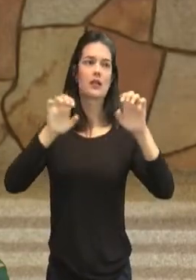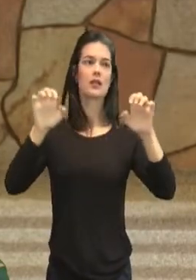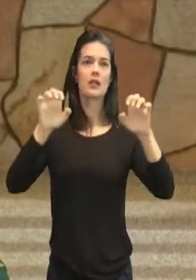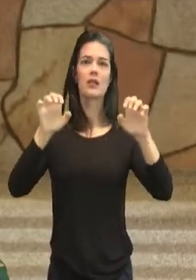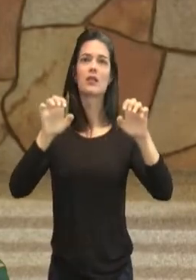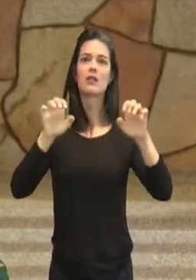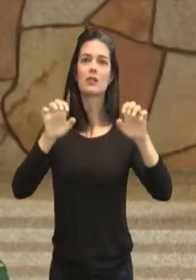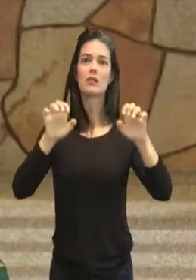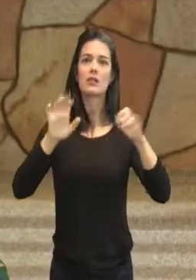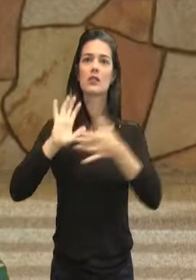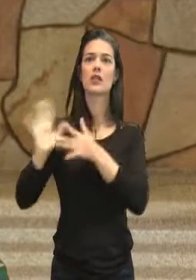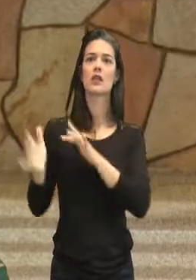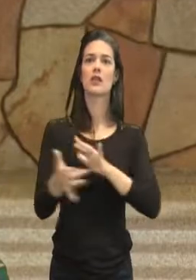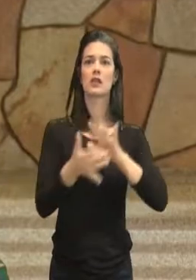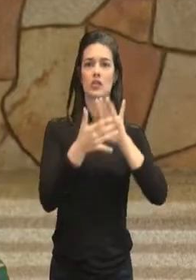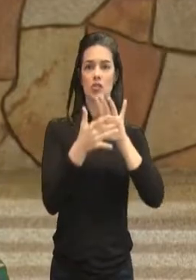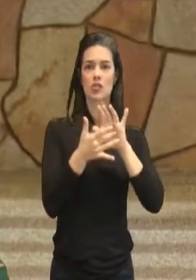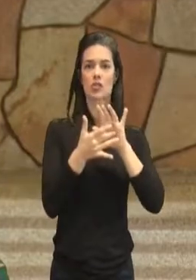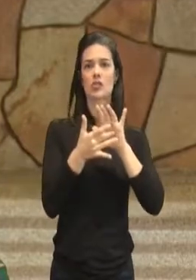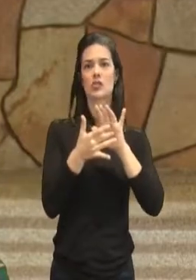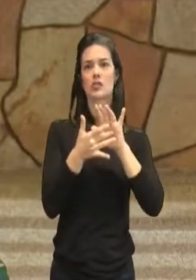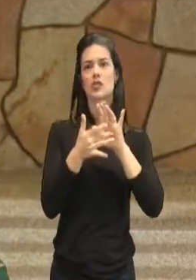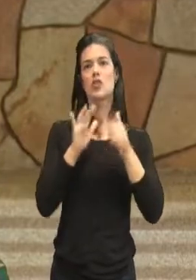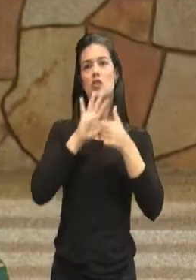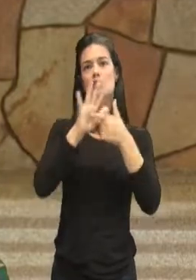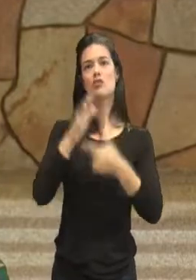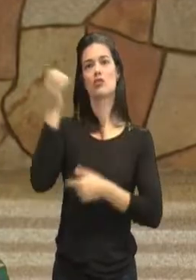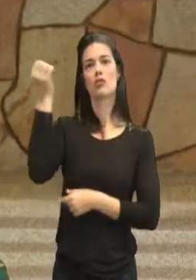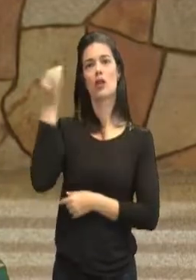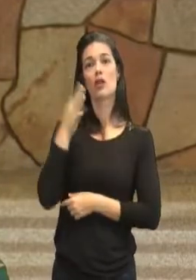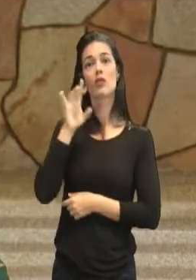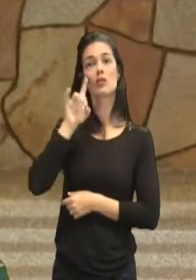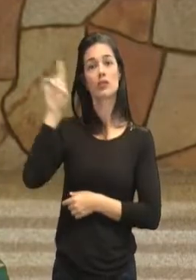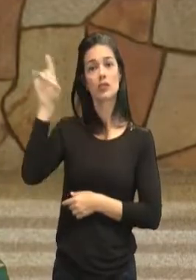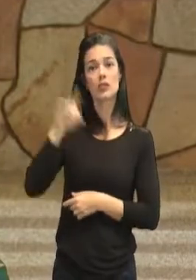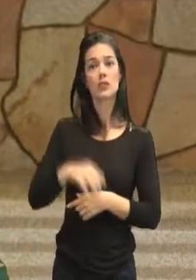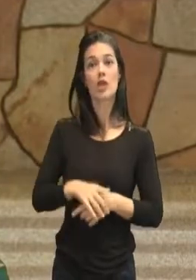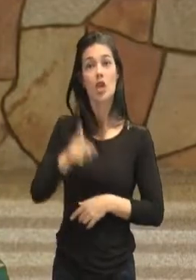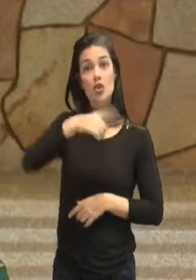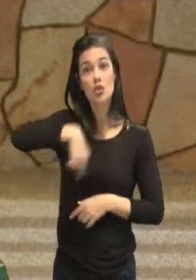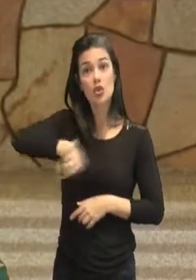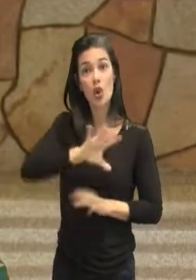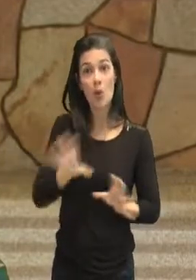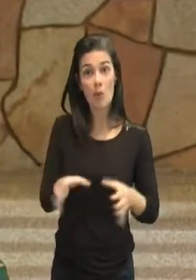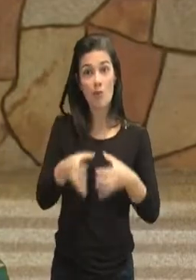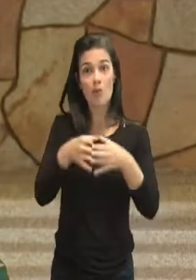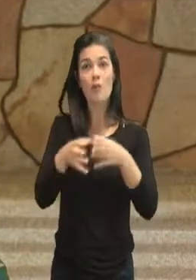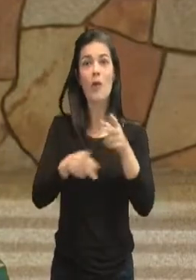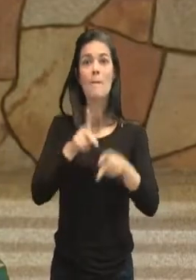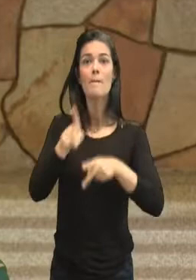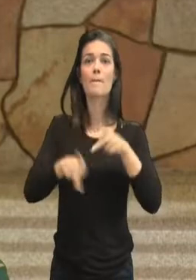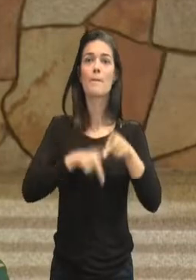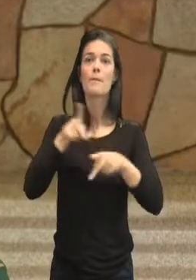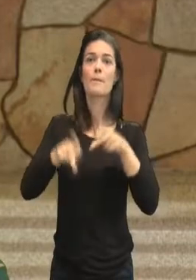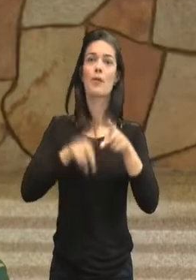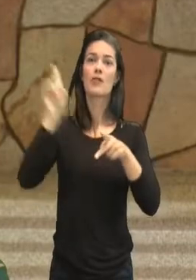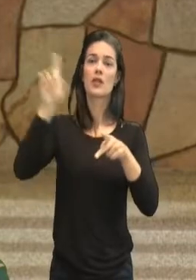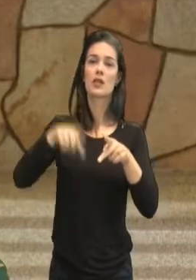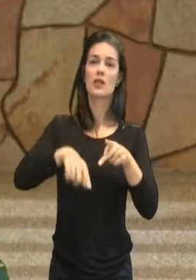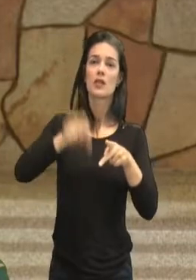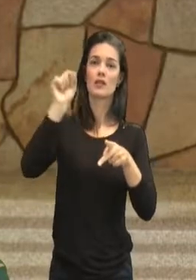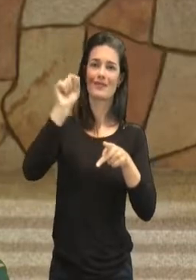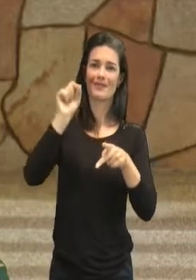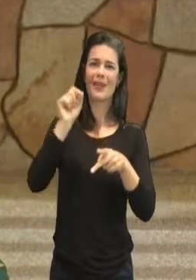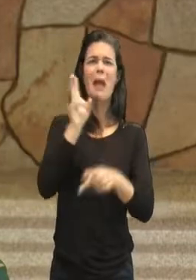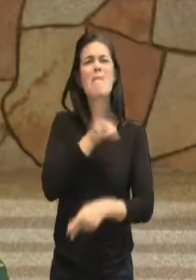trevas e nos trouxe para a sua maravilhosa luz. Somos então uma raça eleita. Mais uma vez, essa